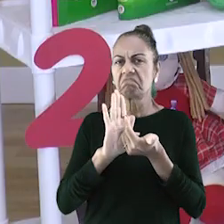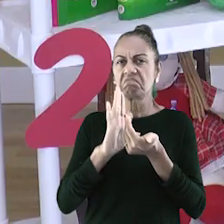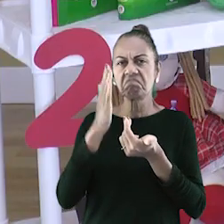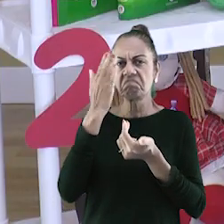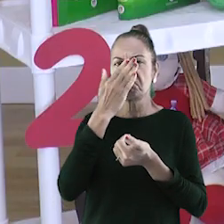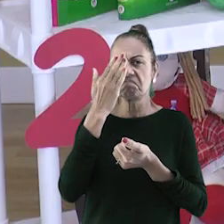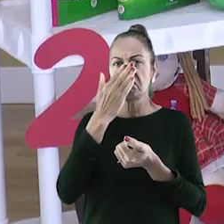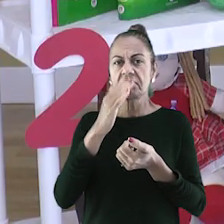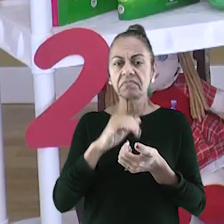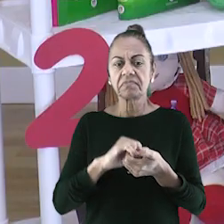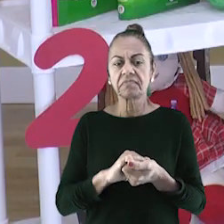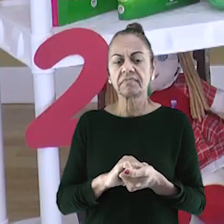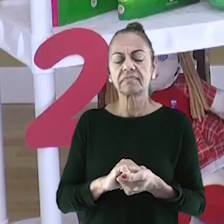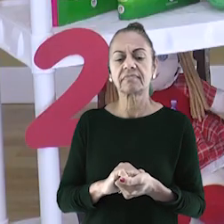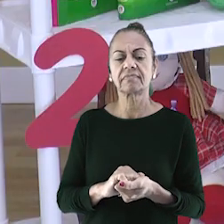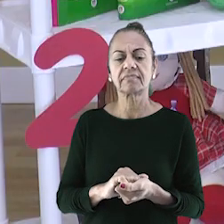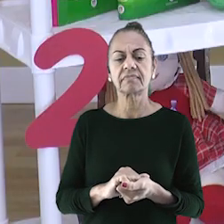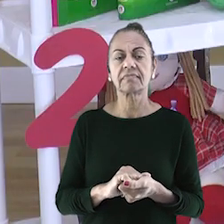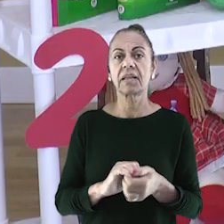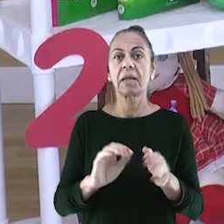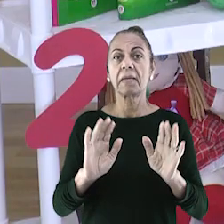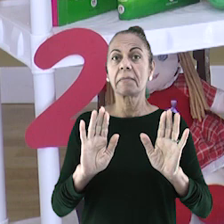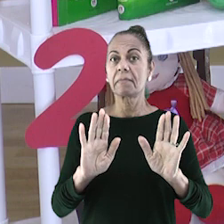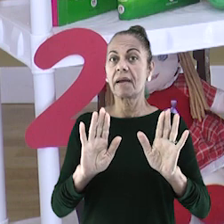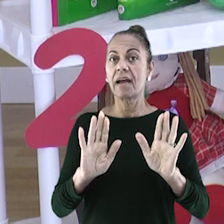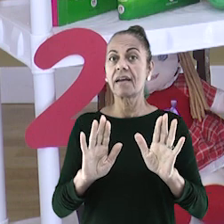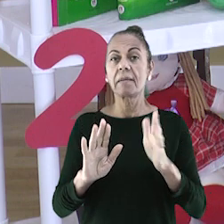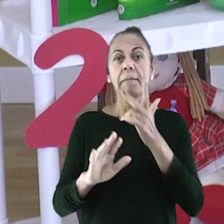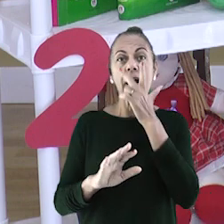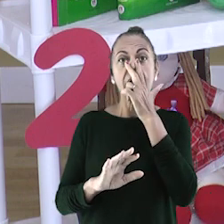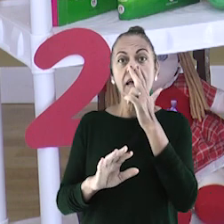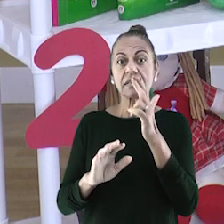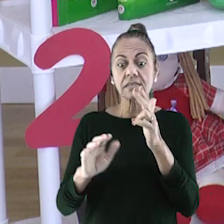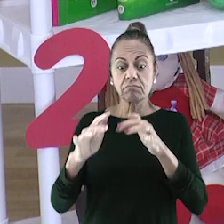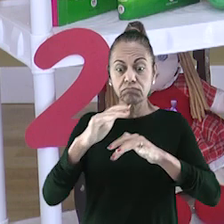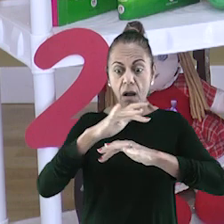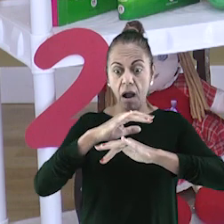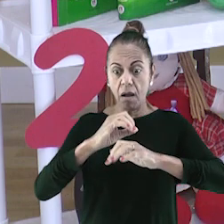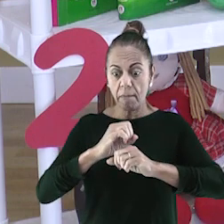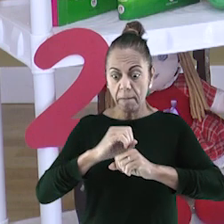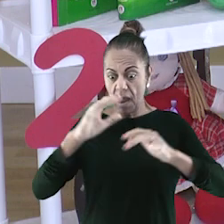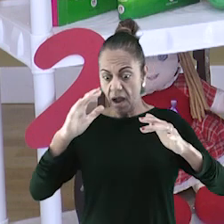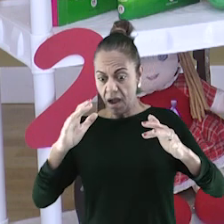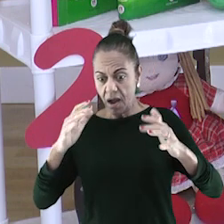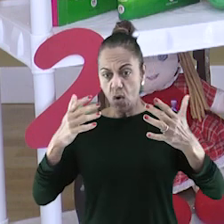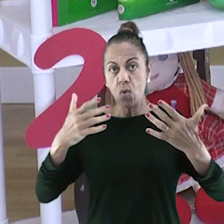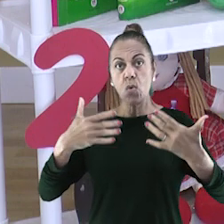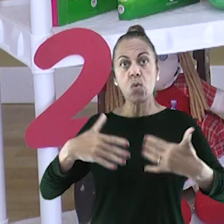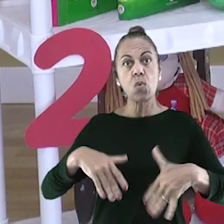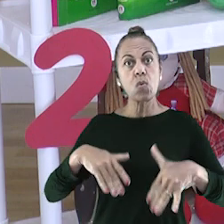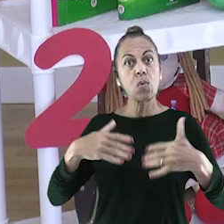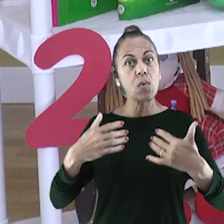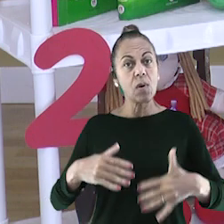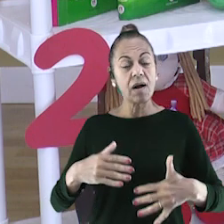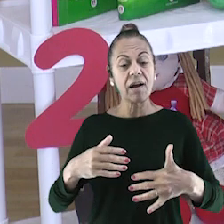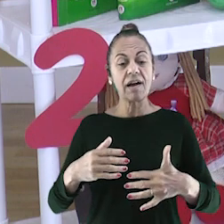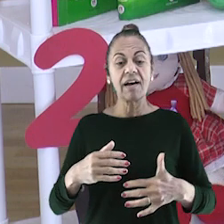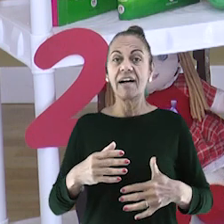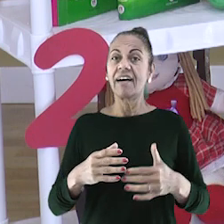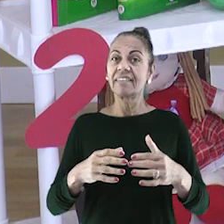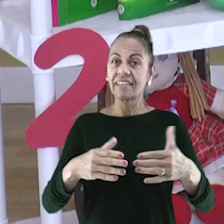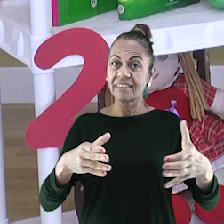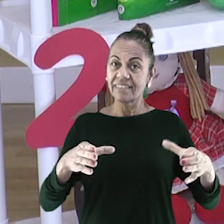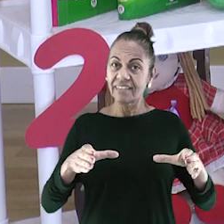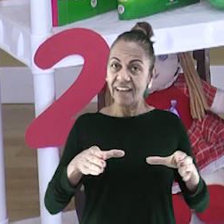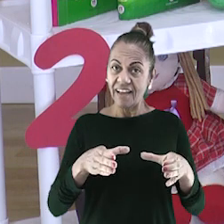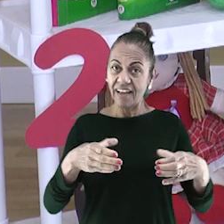Aqui a gente não tá vendo a parte que a gente desenhou, certo? Mas agora vocês verão a mágica acontecer. É